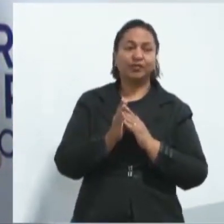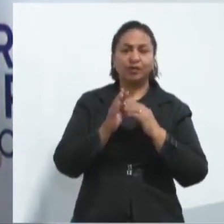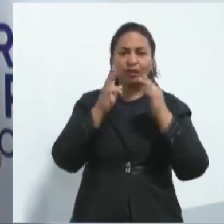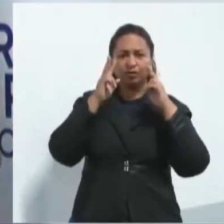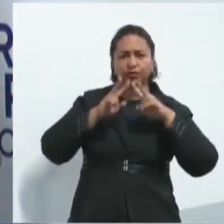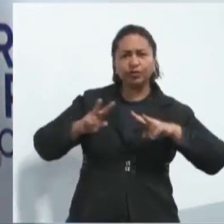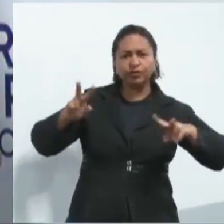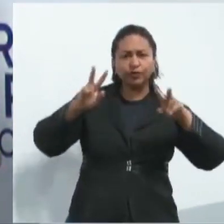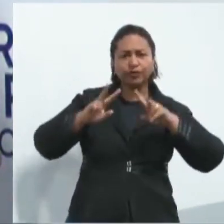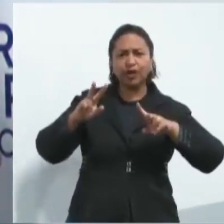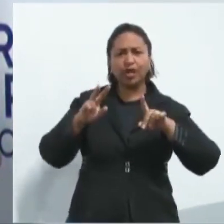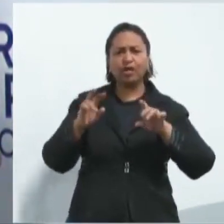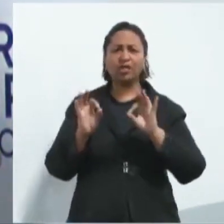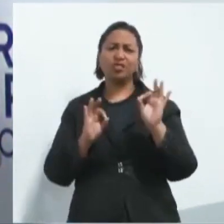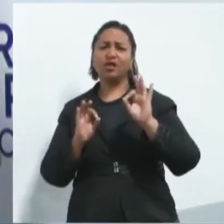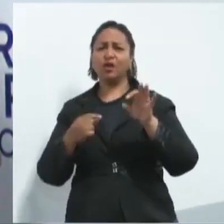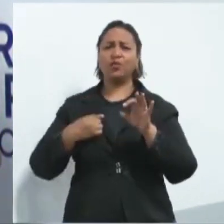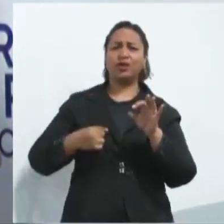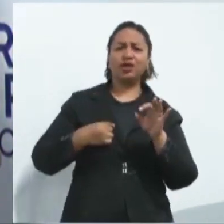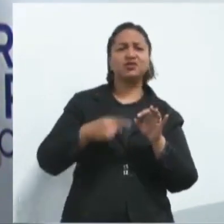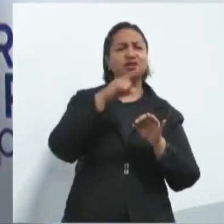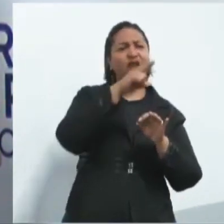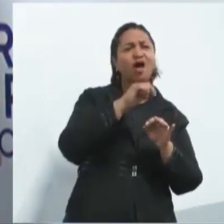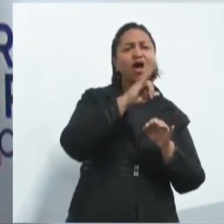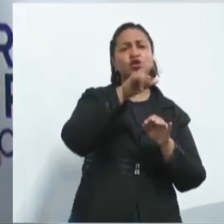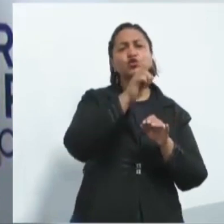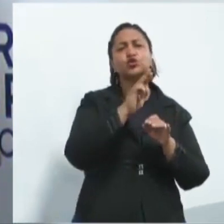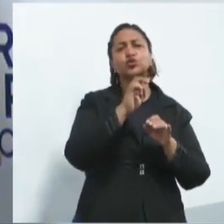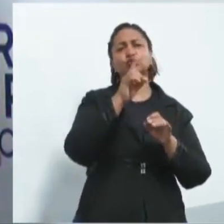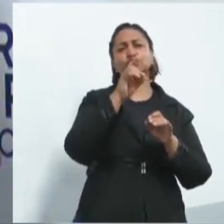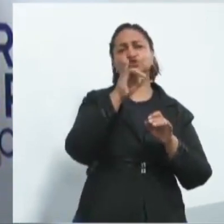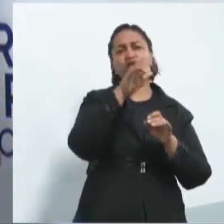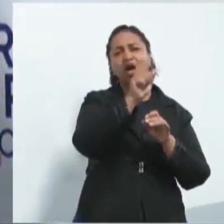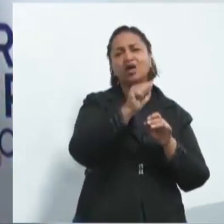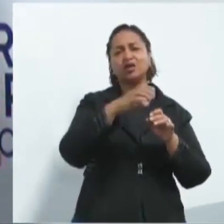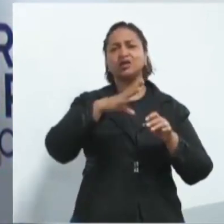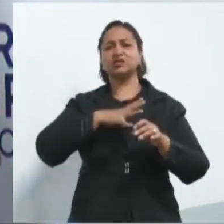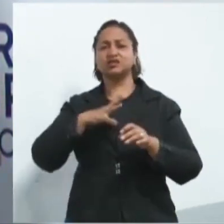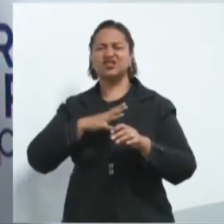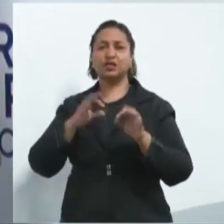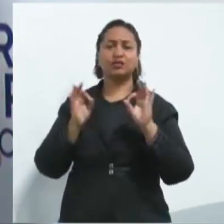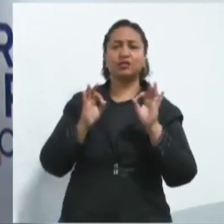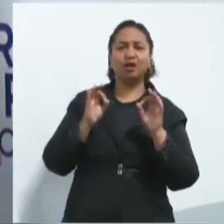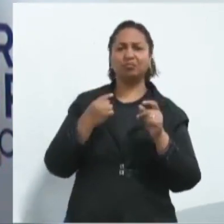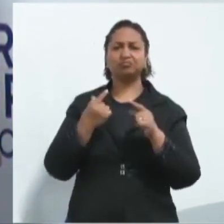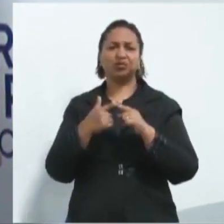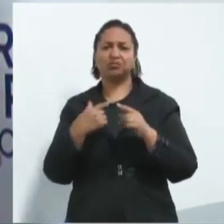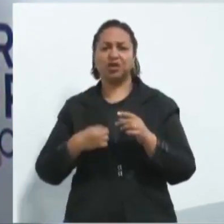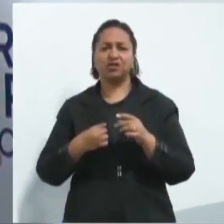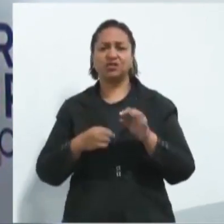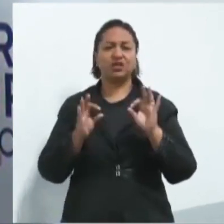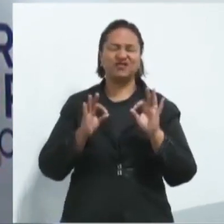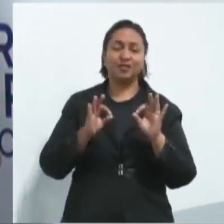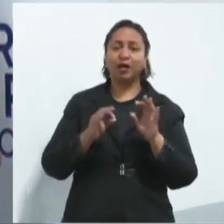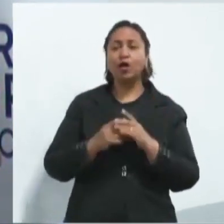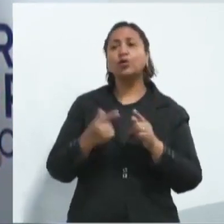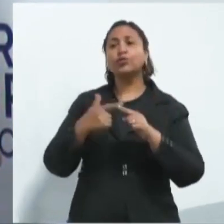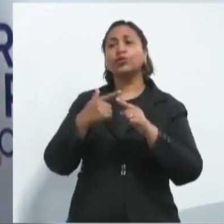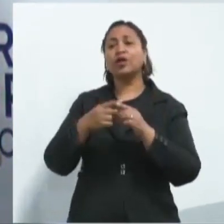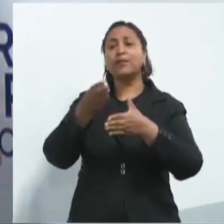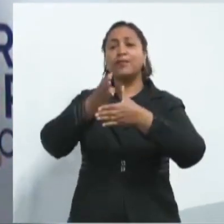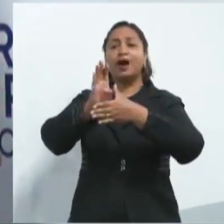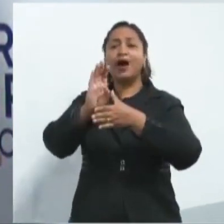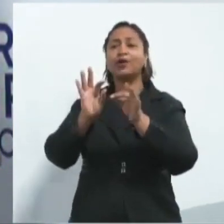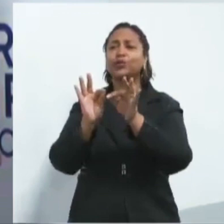mereço judiaí o centro mas não precisamos lembrar nos bairros mais longínquos operadora ele né por exemplo caso